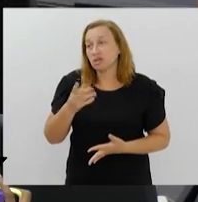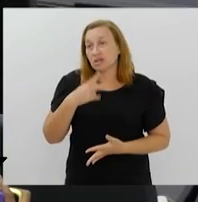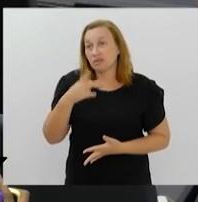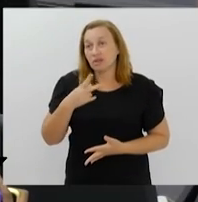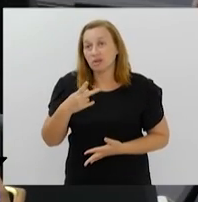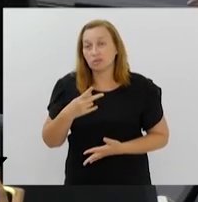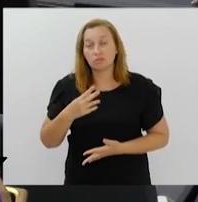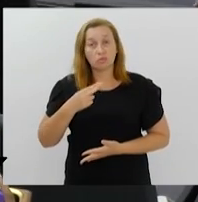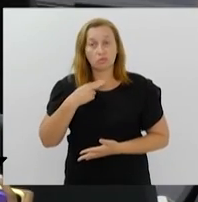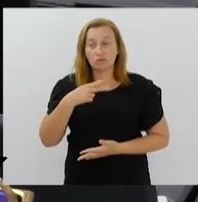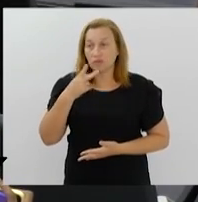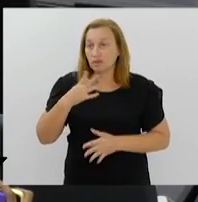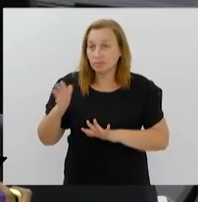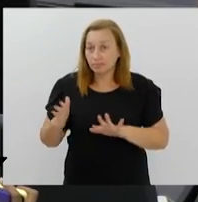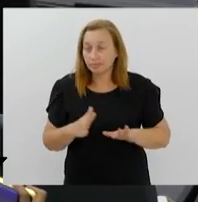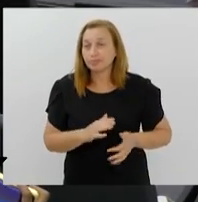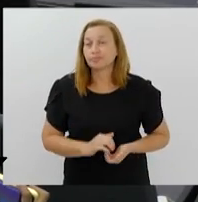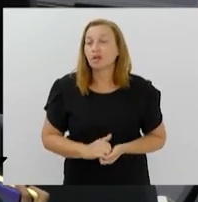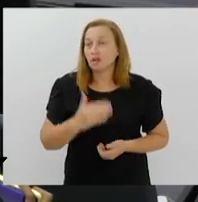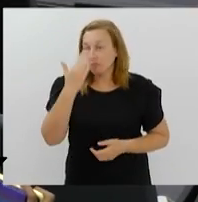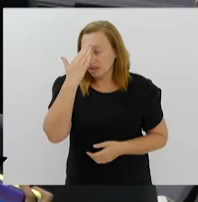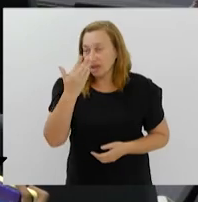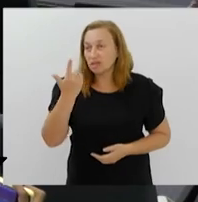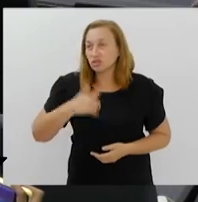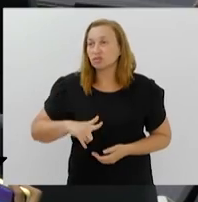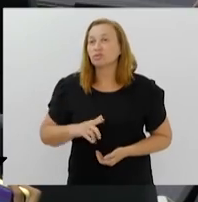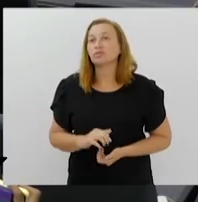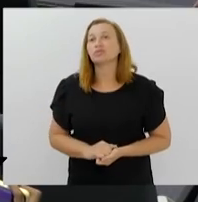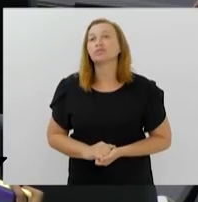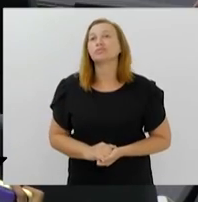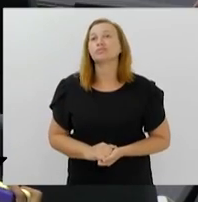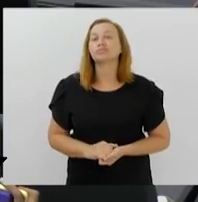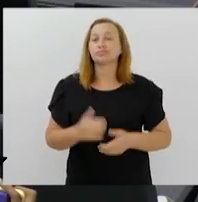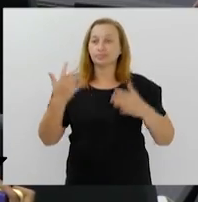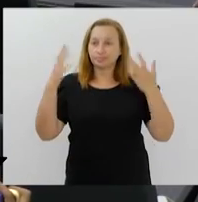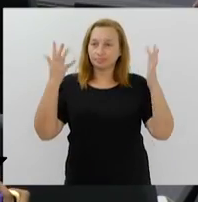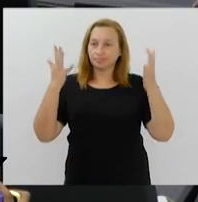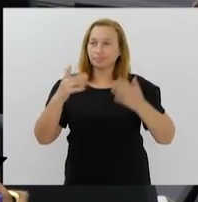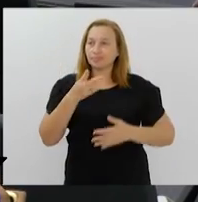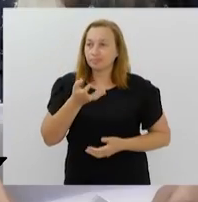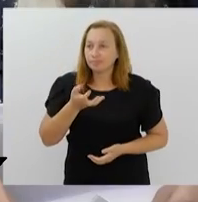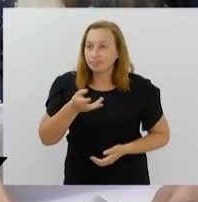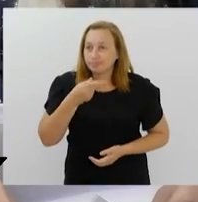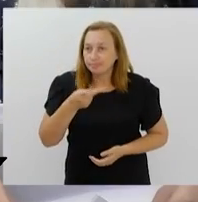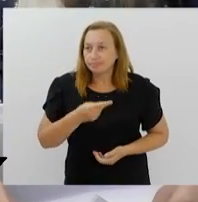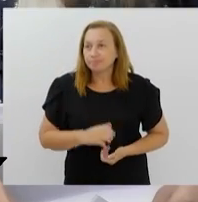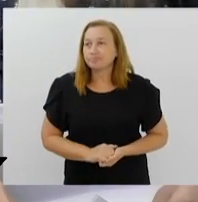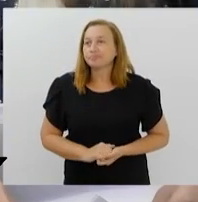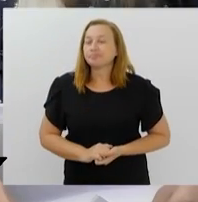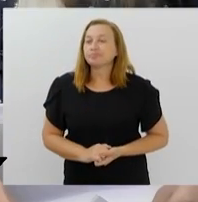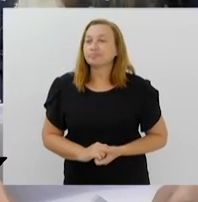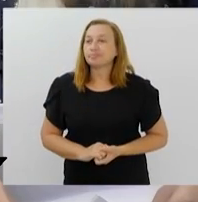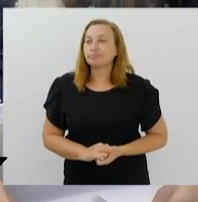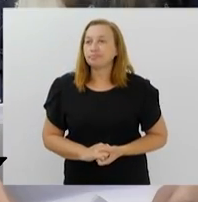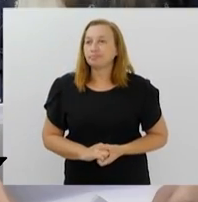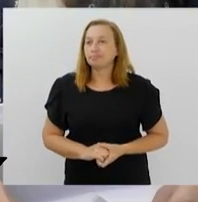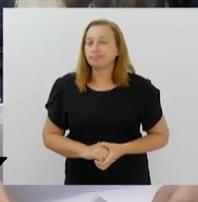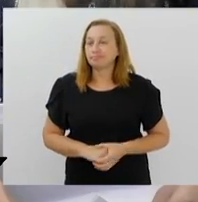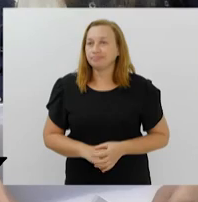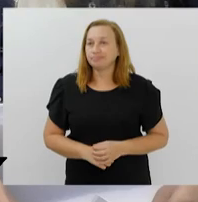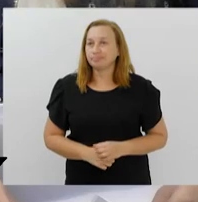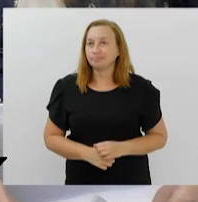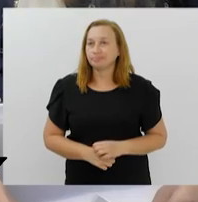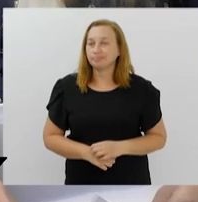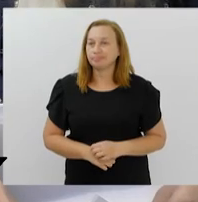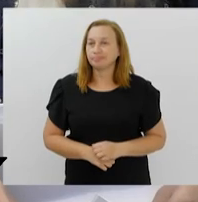porque di mais uma vez obrigado mais uma vez e quero dizer o seguinte que